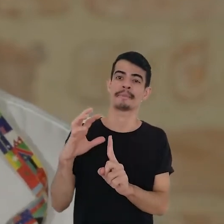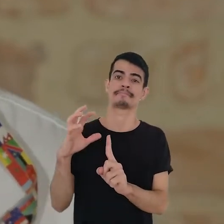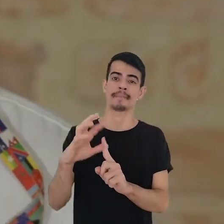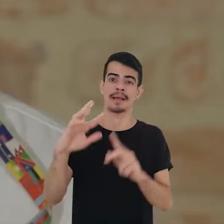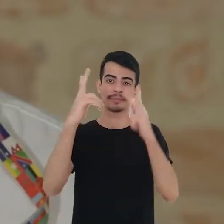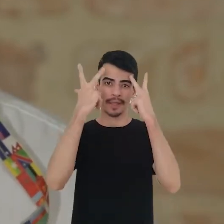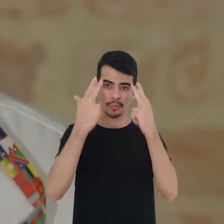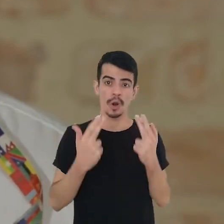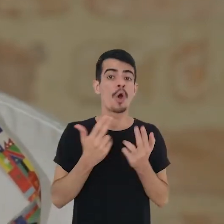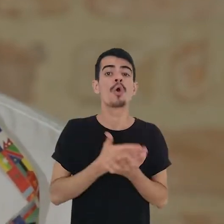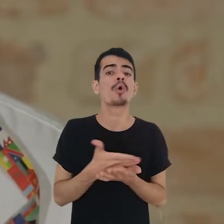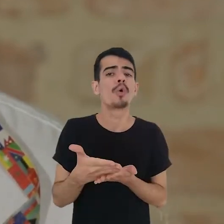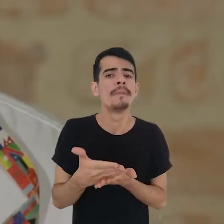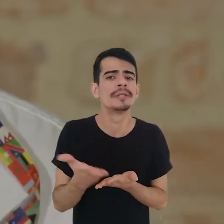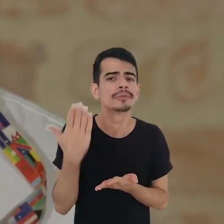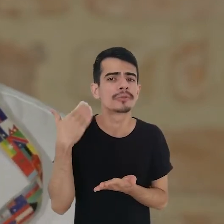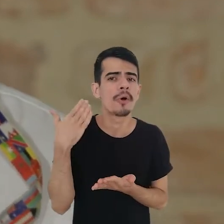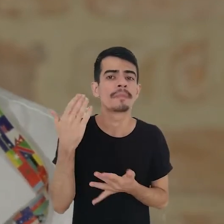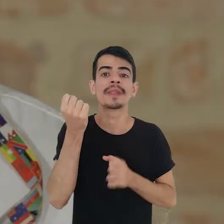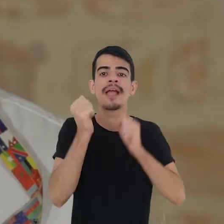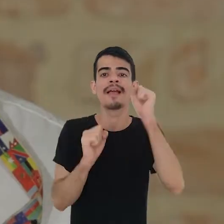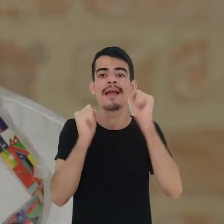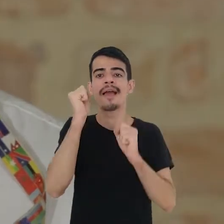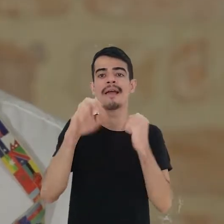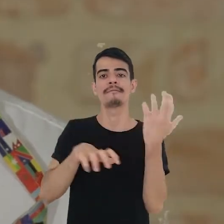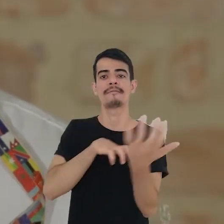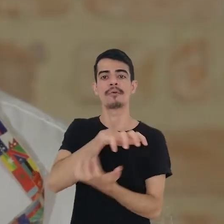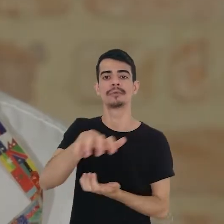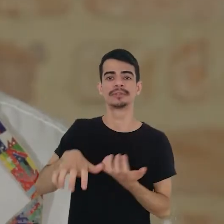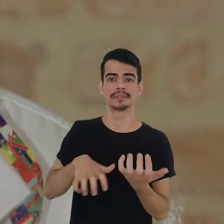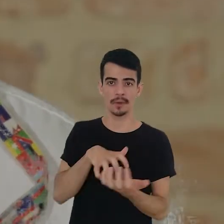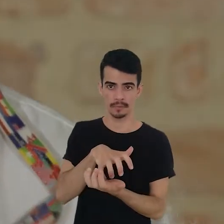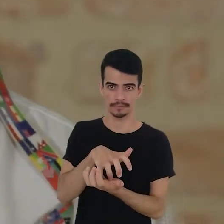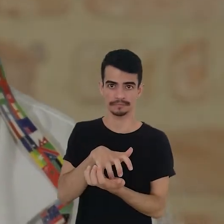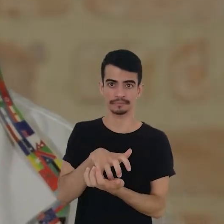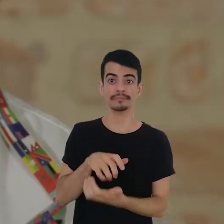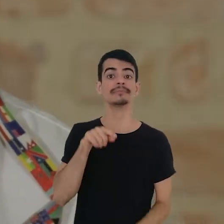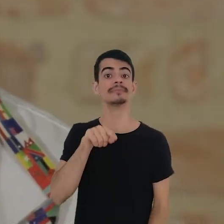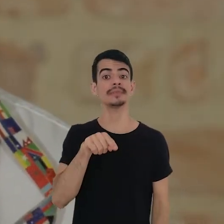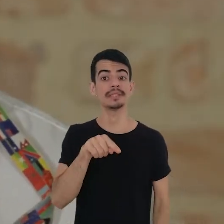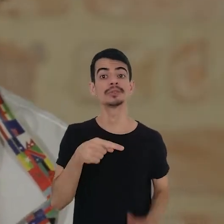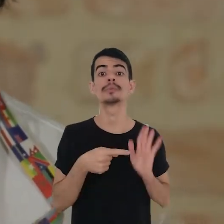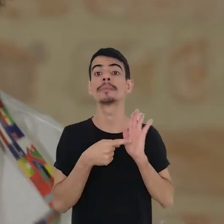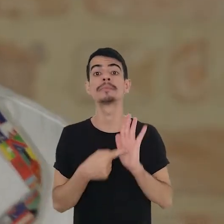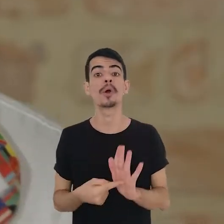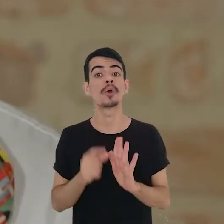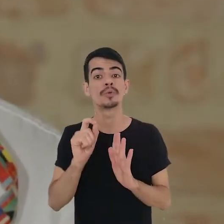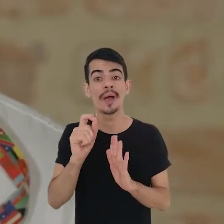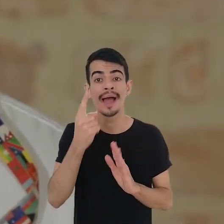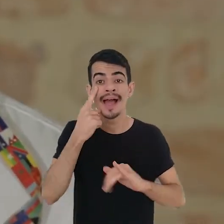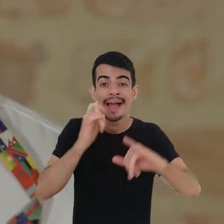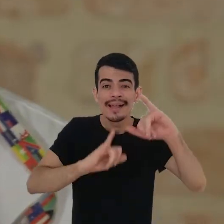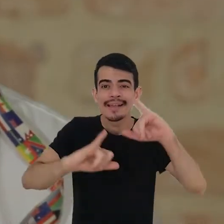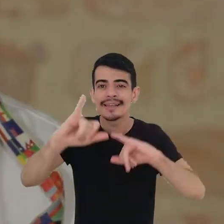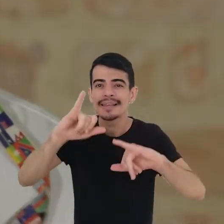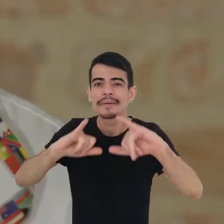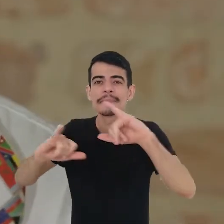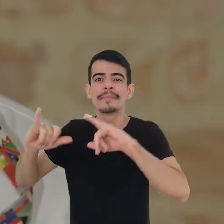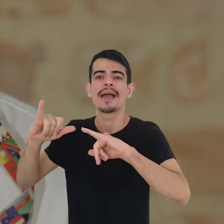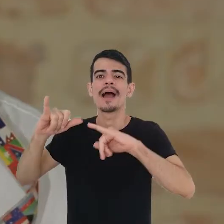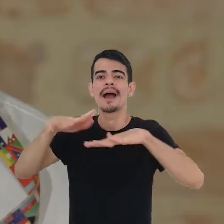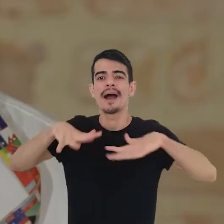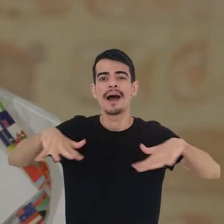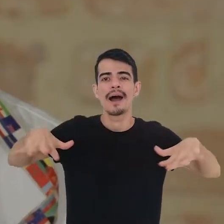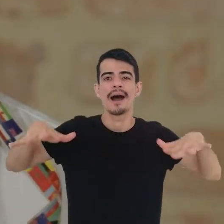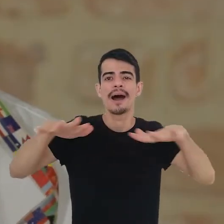desde o começo da Revolução Industrial. E como isso se reflete quando a gente mede a química da atmosfera. Em